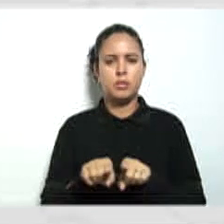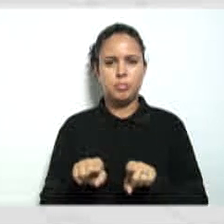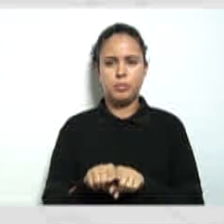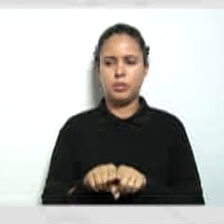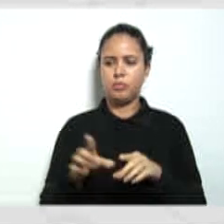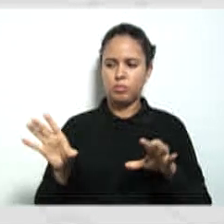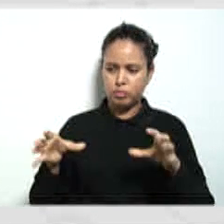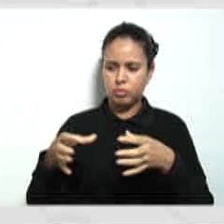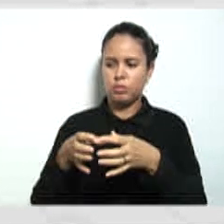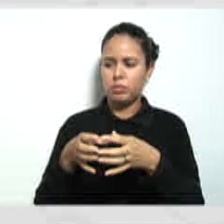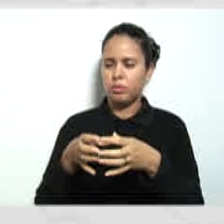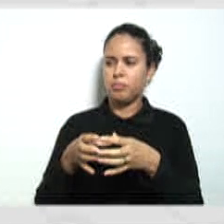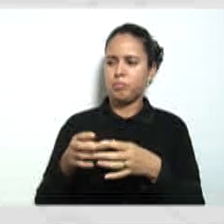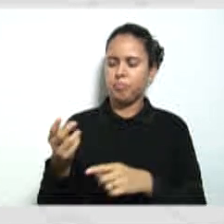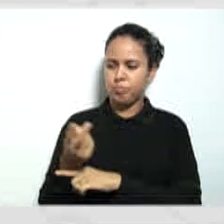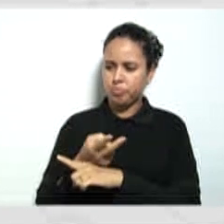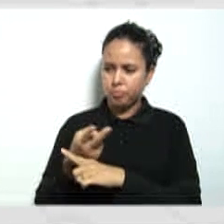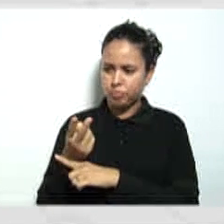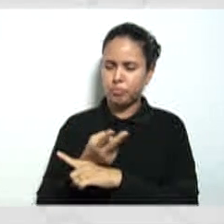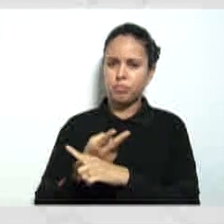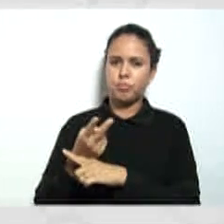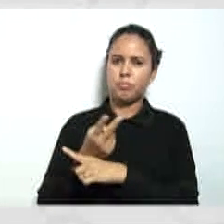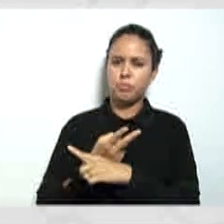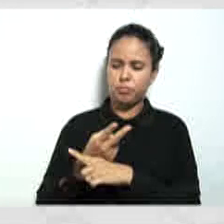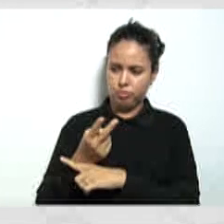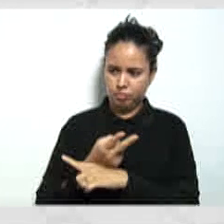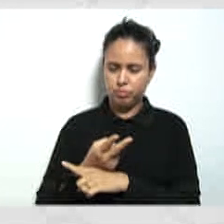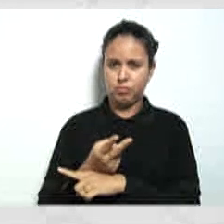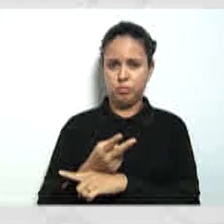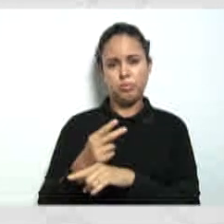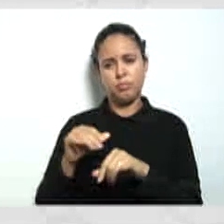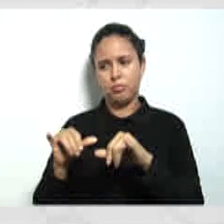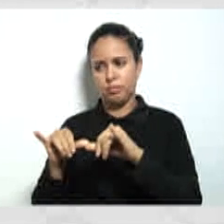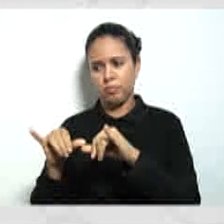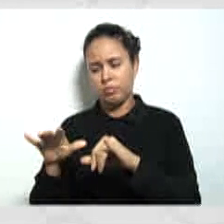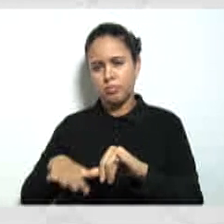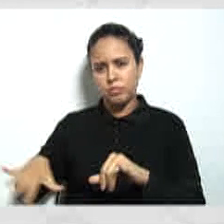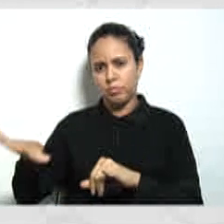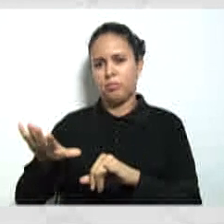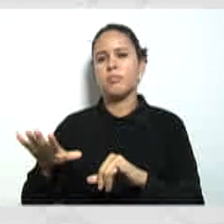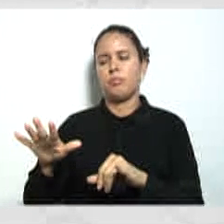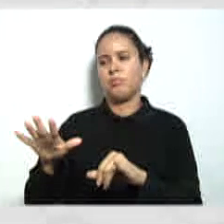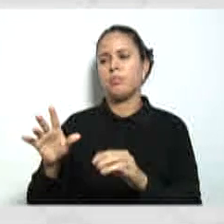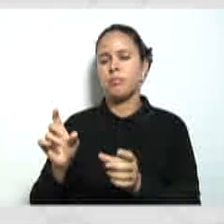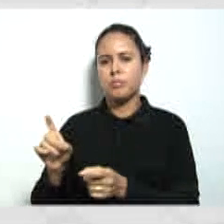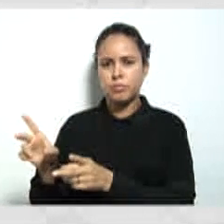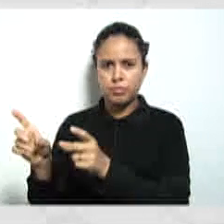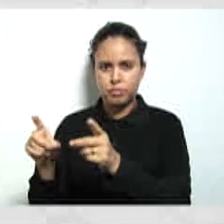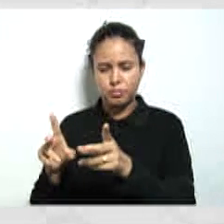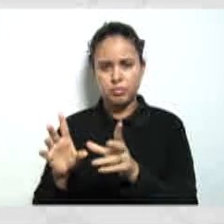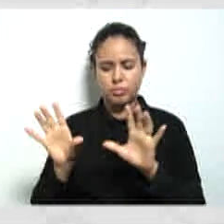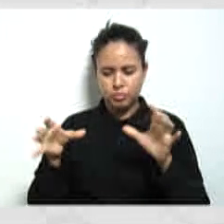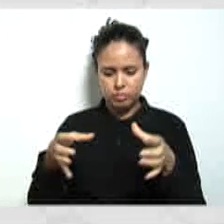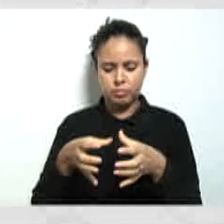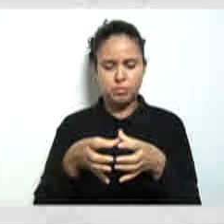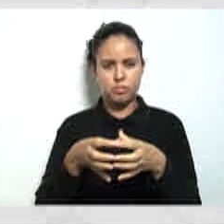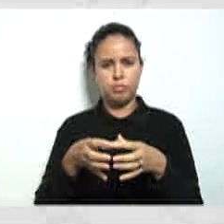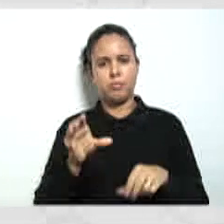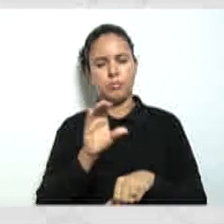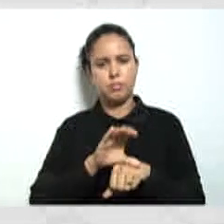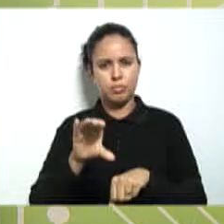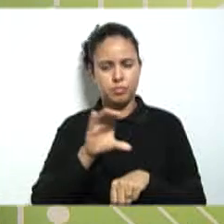trabalho e prefere se profissionalizar unidos. Esse aqui é o caso que mais se aprega aquele exemplo que eu falei das pessoas que querem fazer,